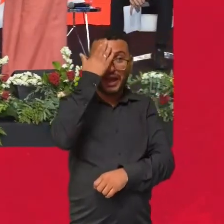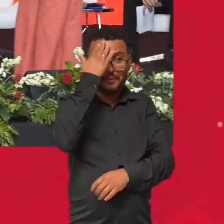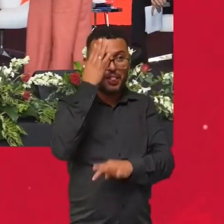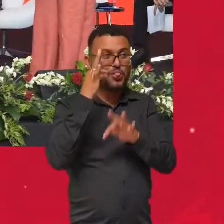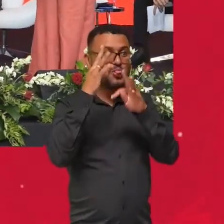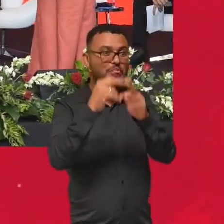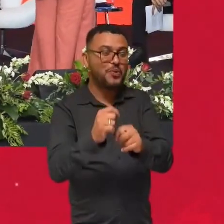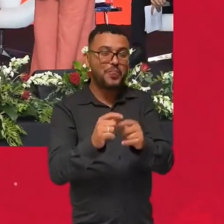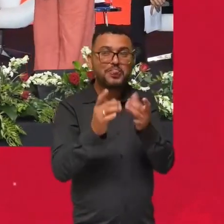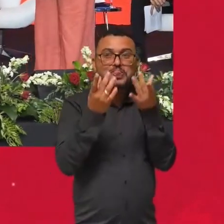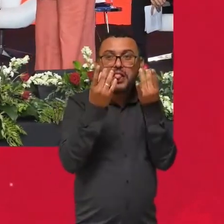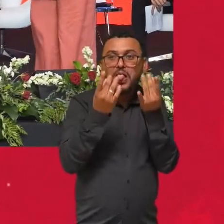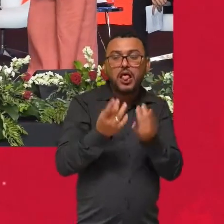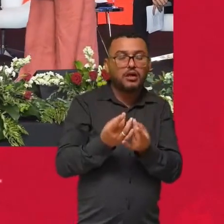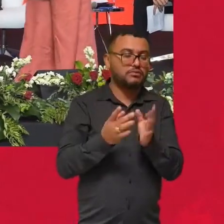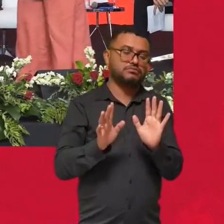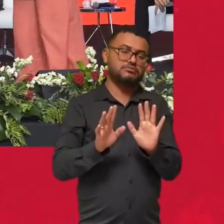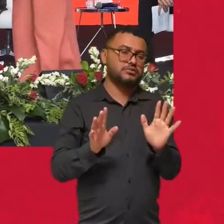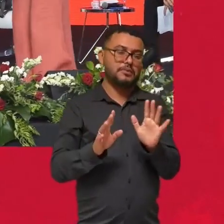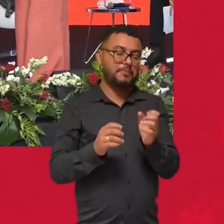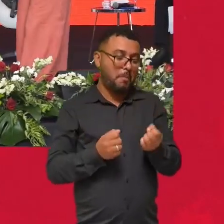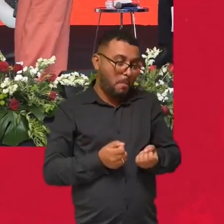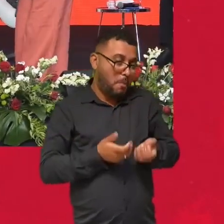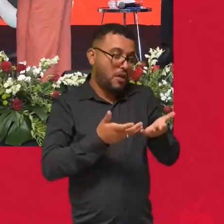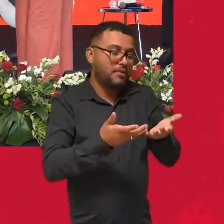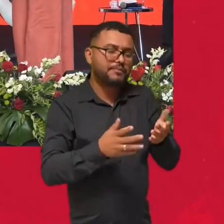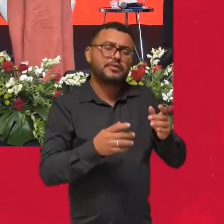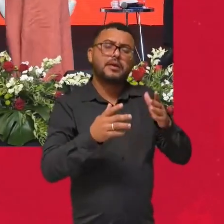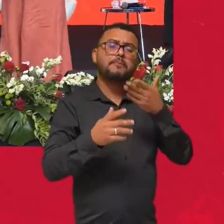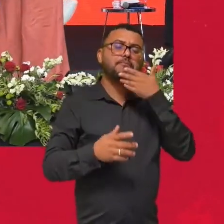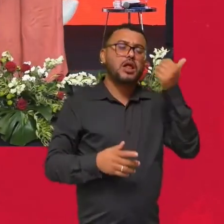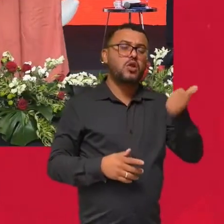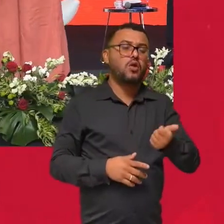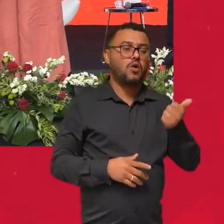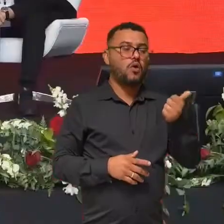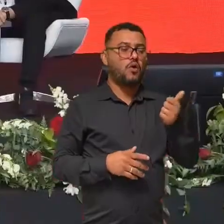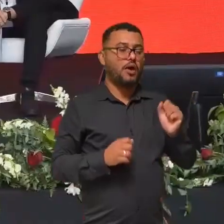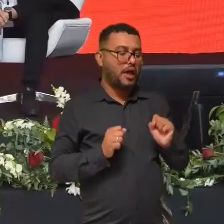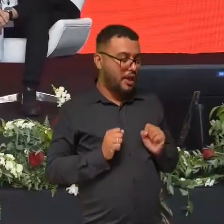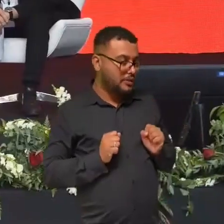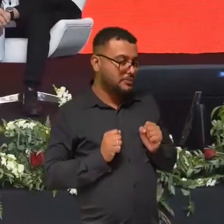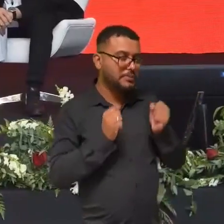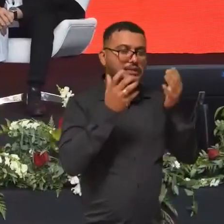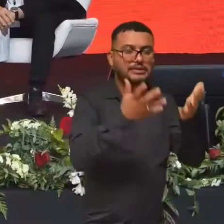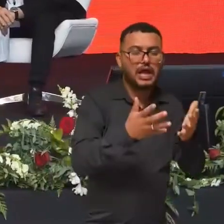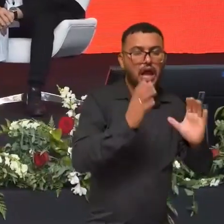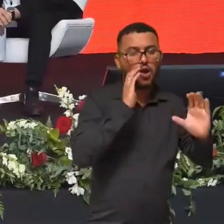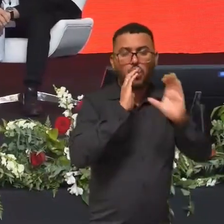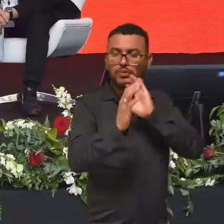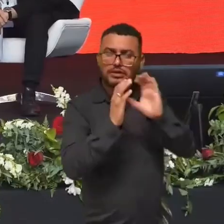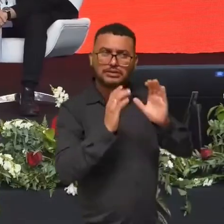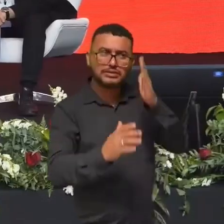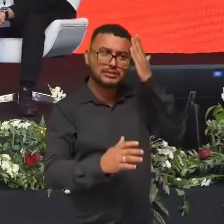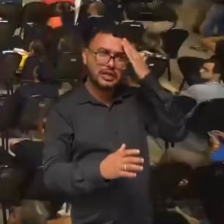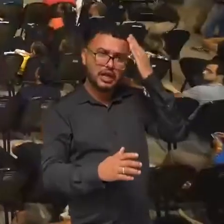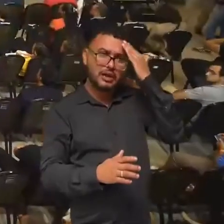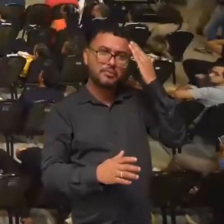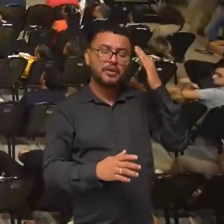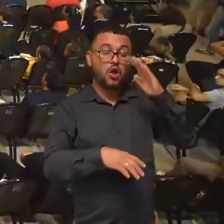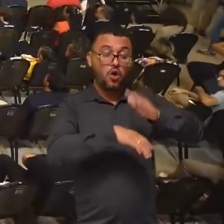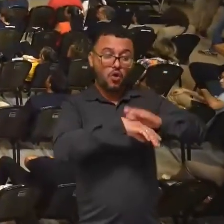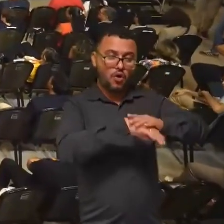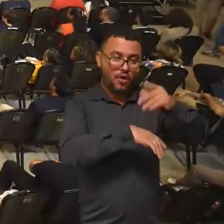de expressar. Não, a gente expressa, comunica dentro daquilo que a gente sabe naquele momento. Faltou, a